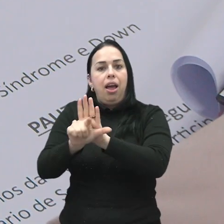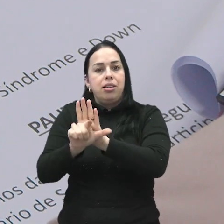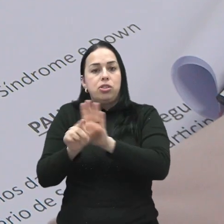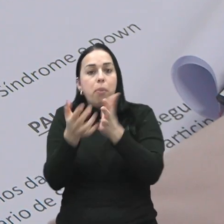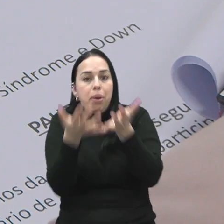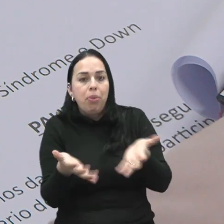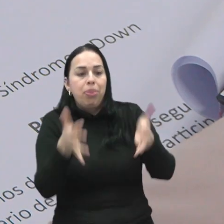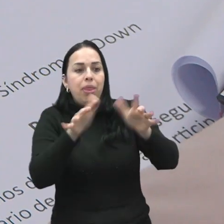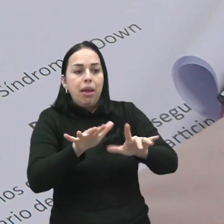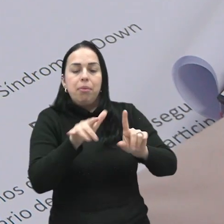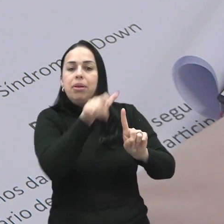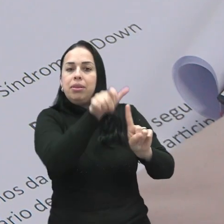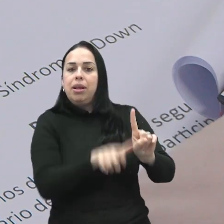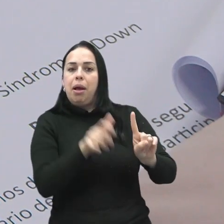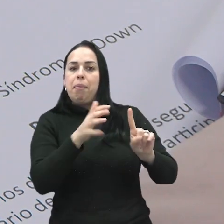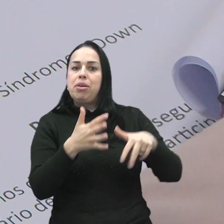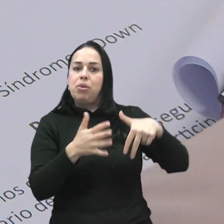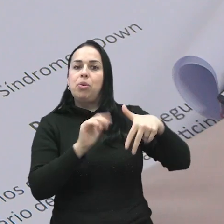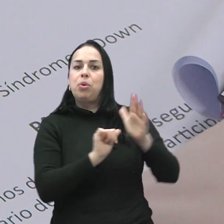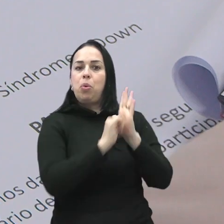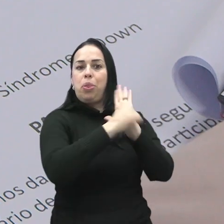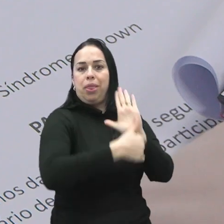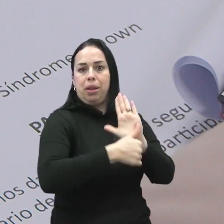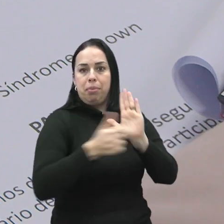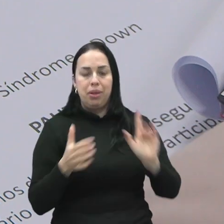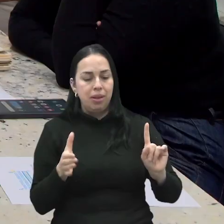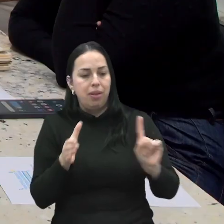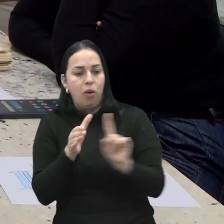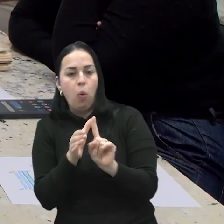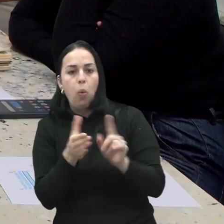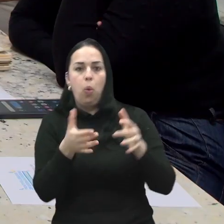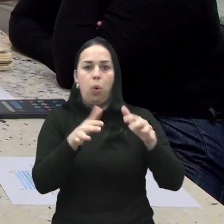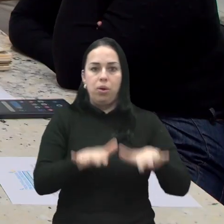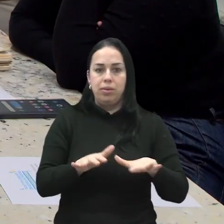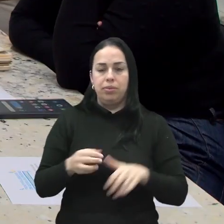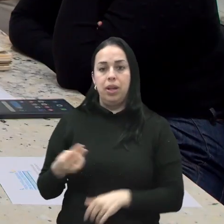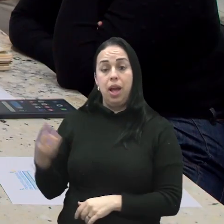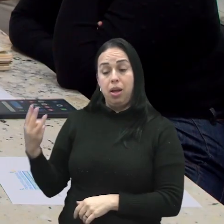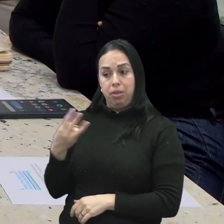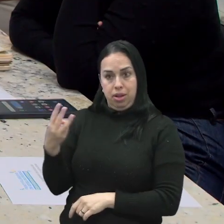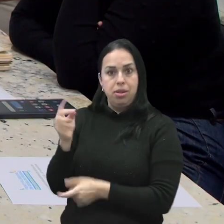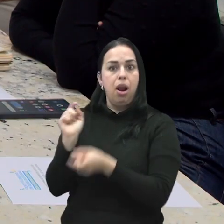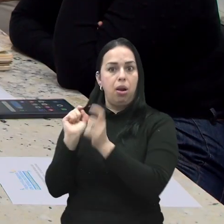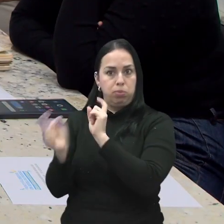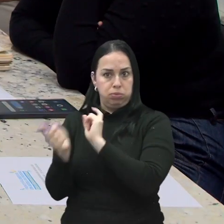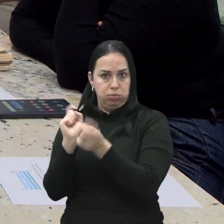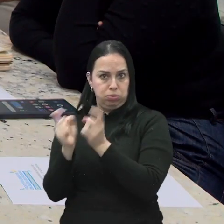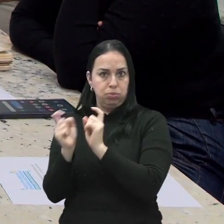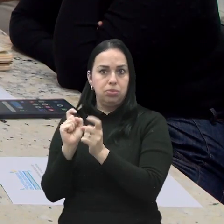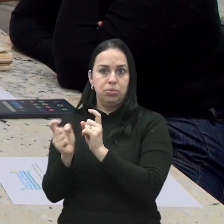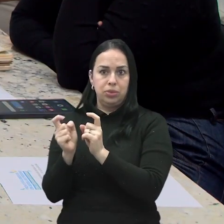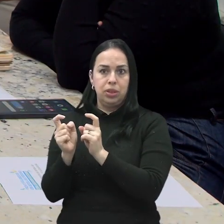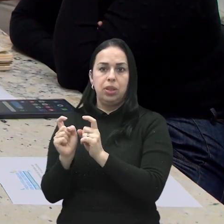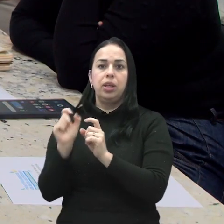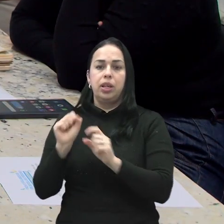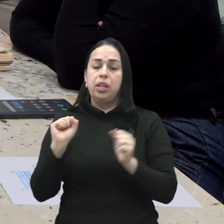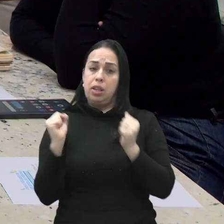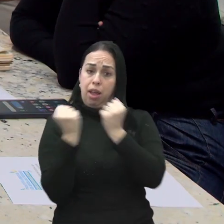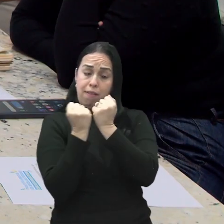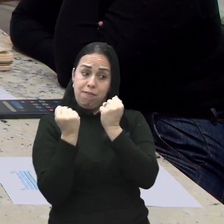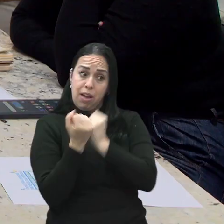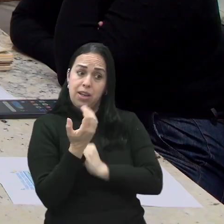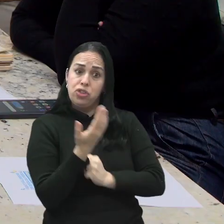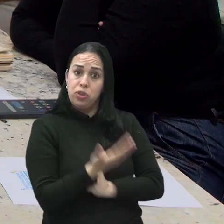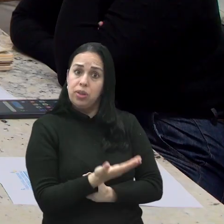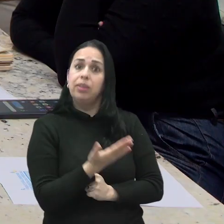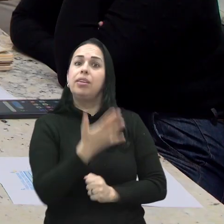públicas de inclusão para pessoas com síndrome de Down. Este foi o terceiro encontro da Frente Parlamentar em Defesa